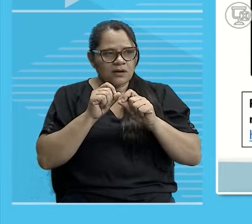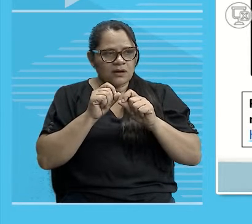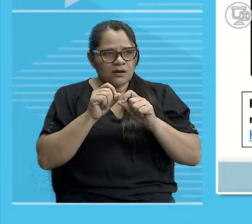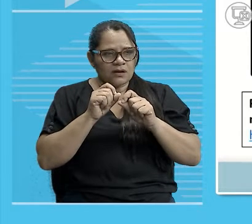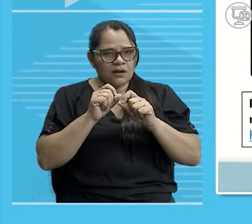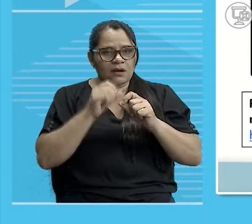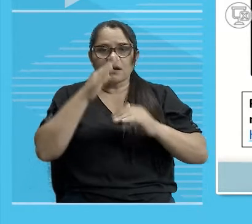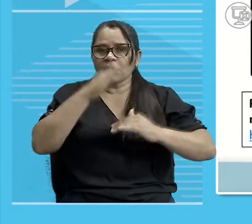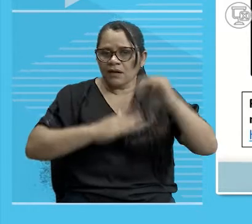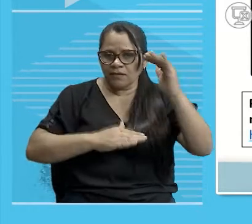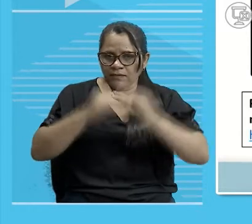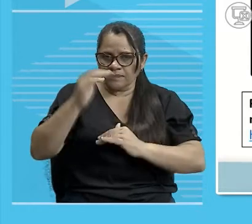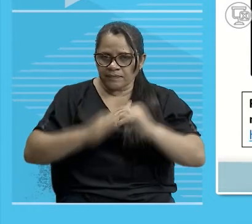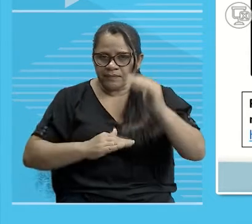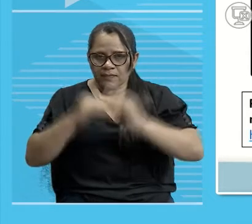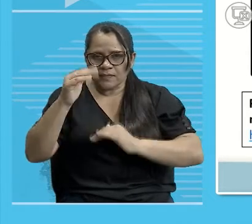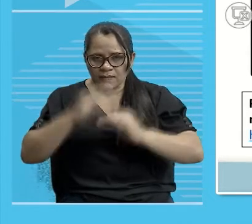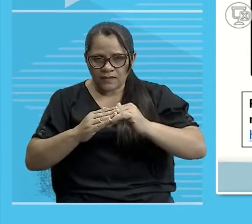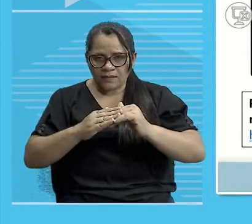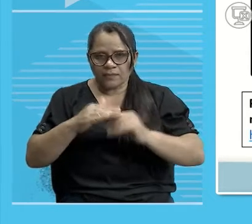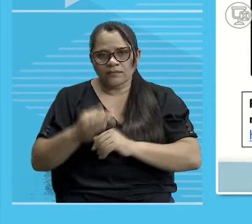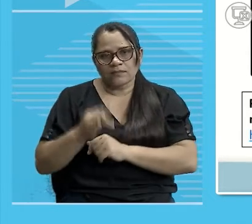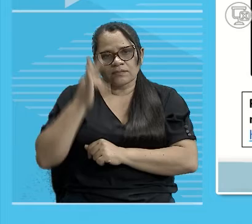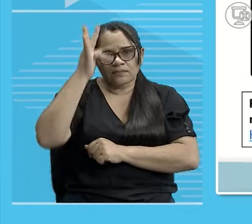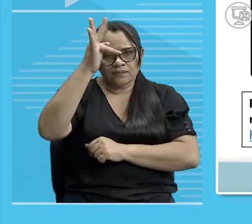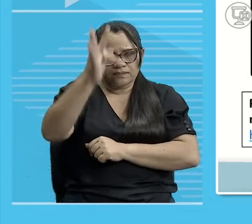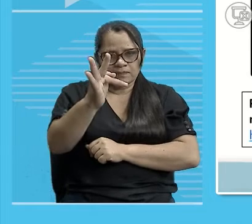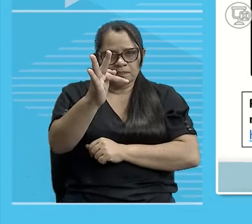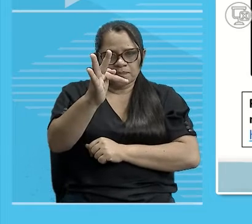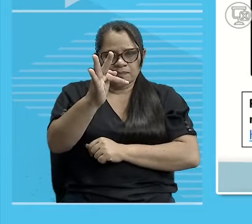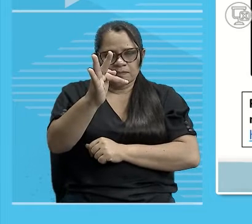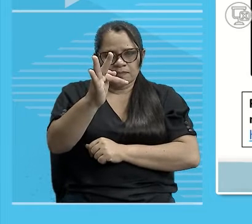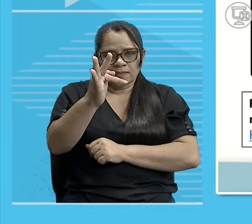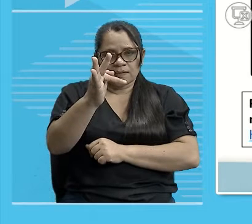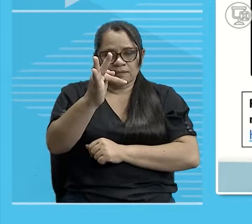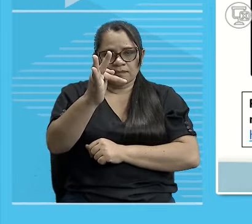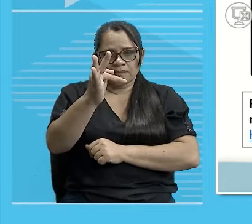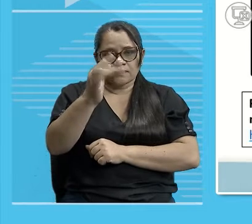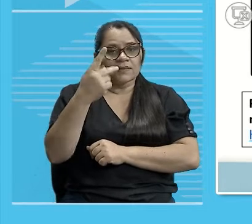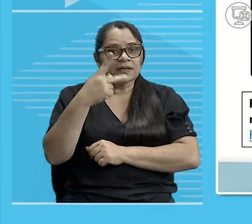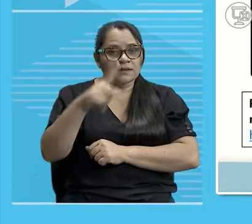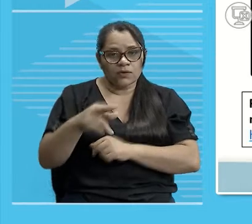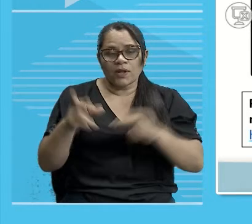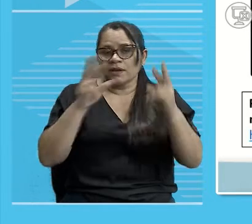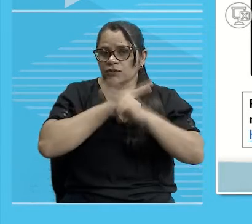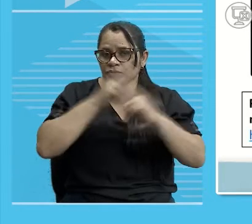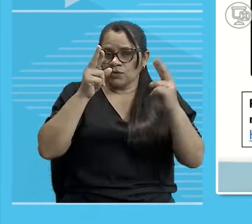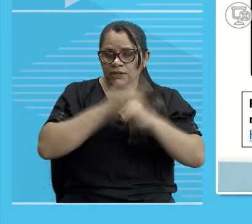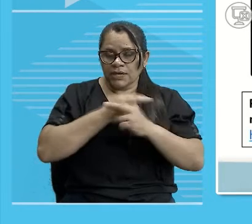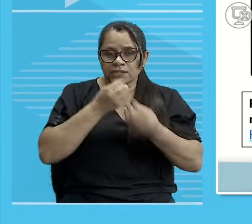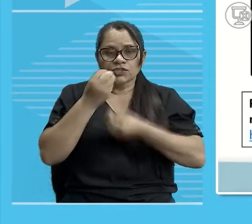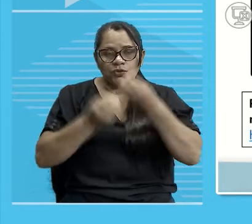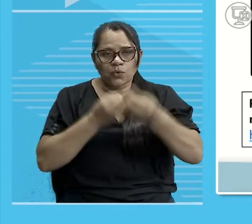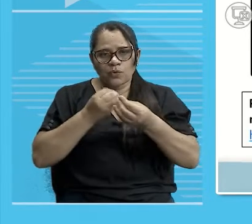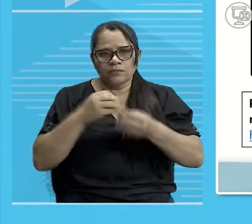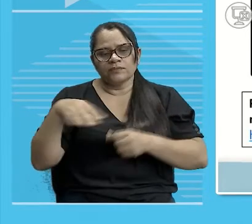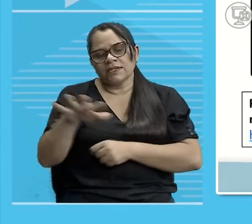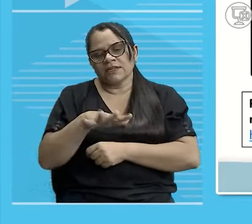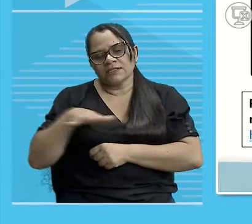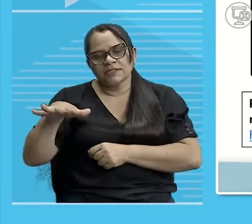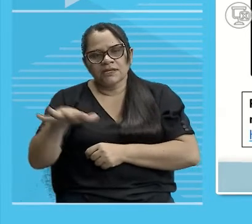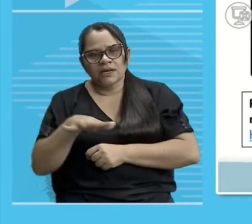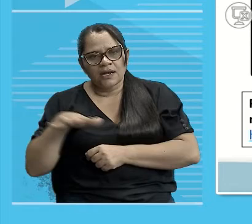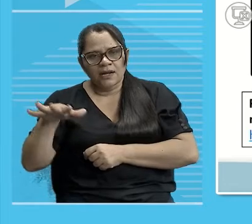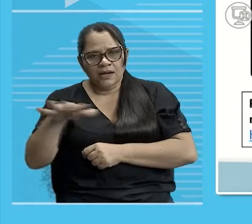essas profissões do futuro elas estarão relacionadas às áreas de